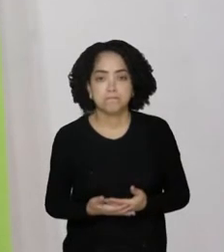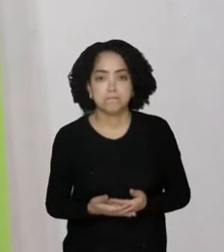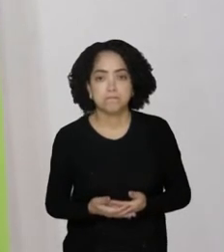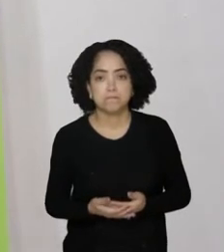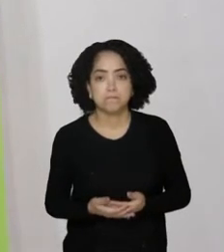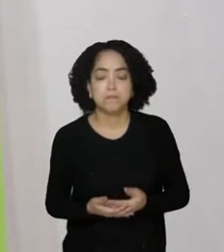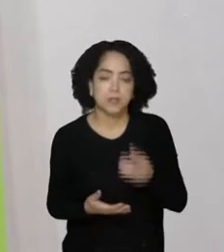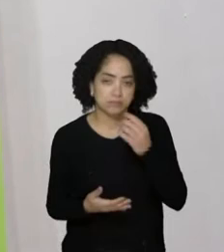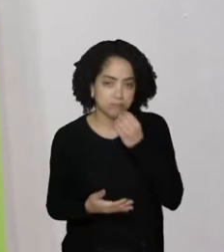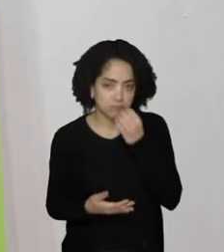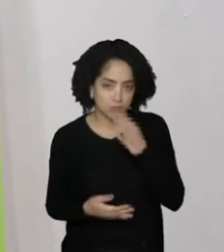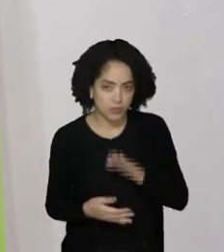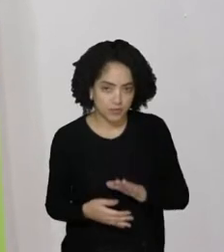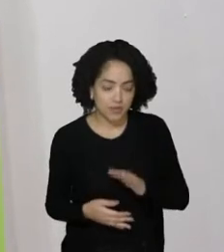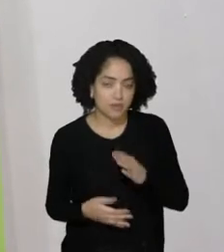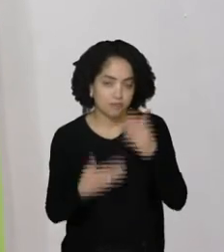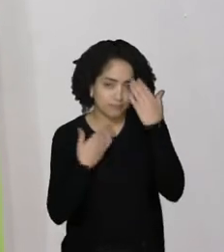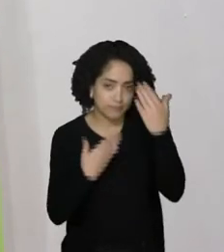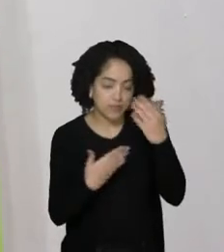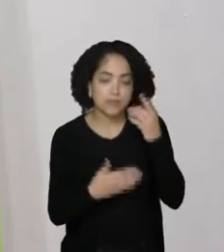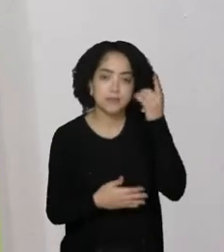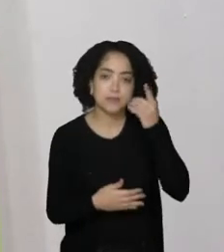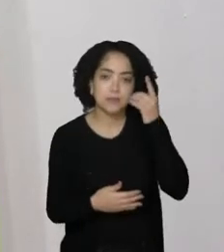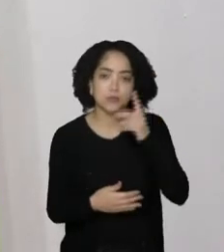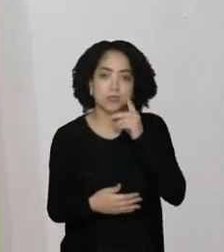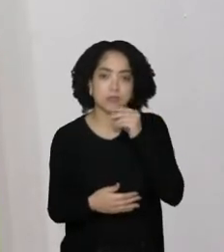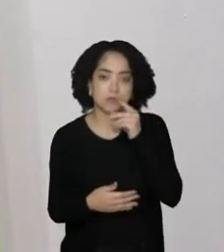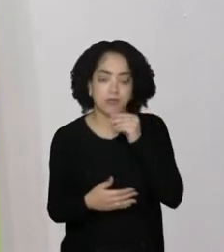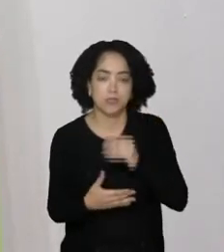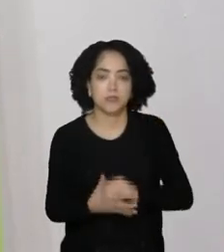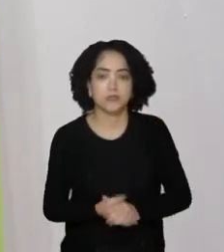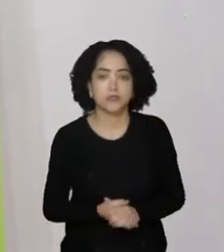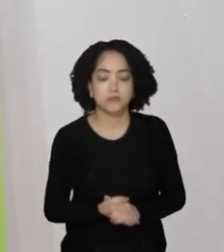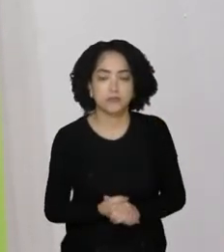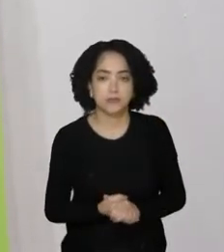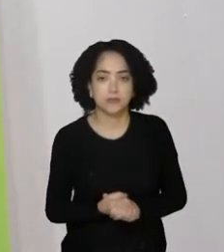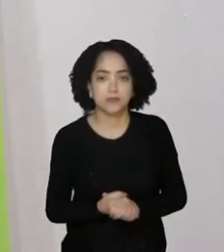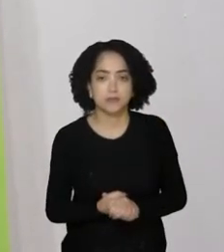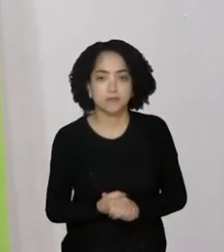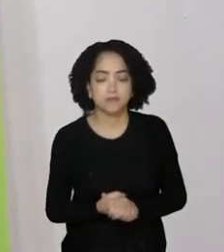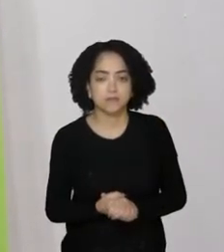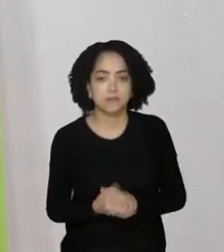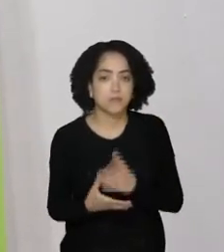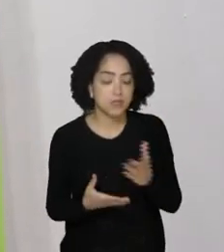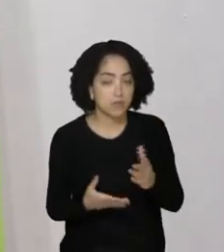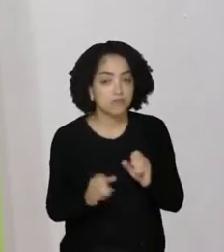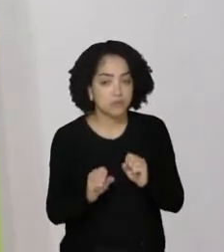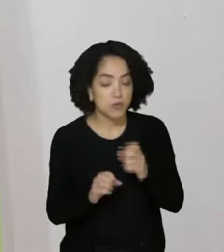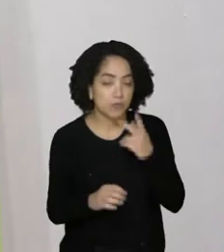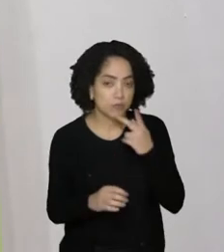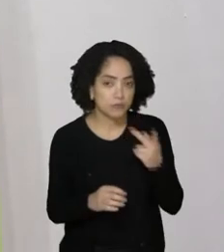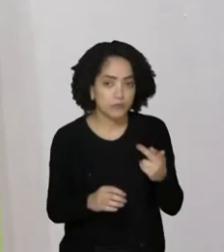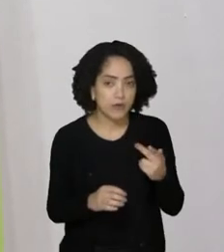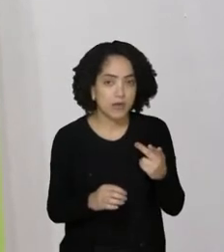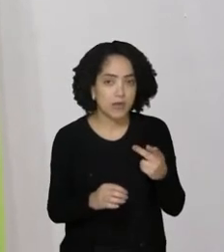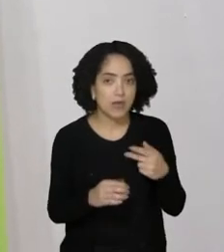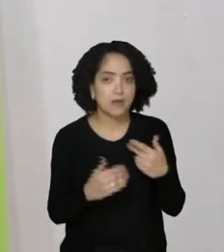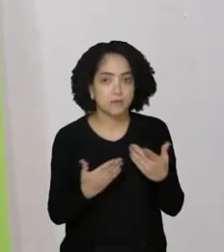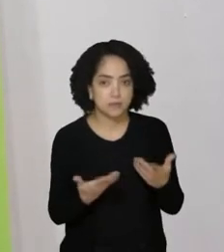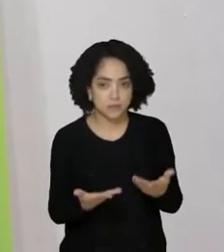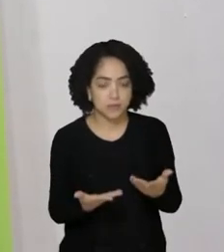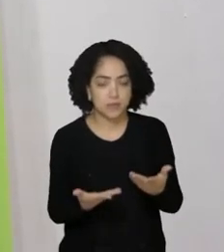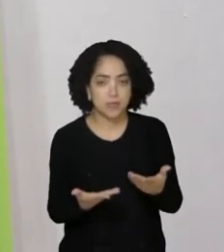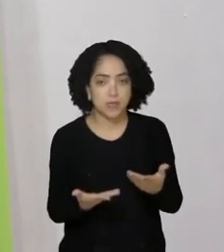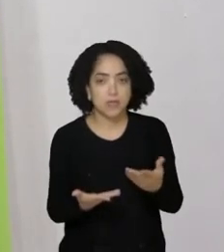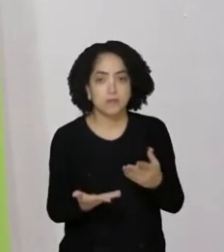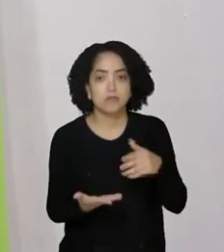Boa tarde obrigado Deputado Kennedy posso dizer que boa parte que faço aqui